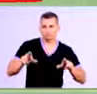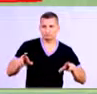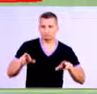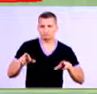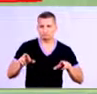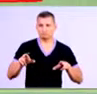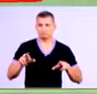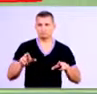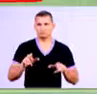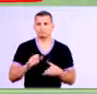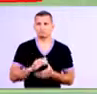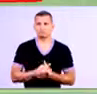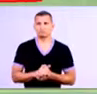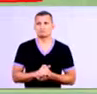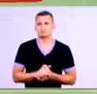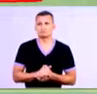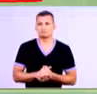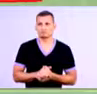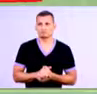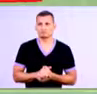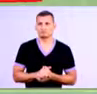mesmo resultado.